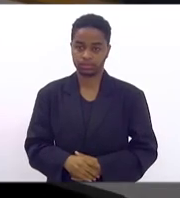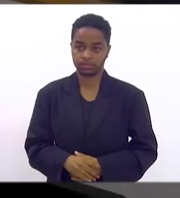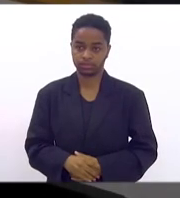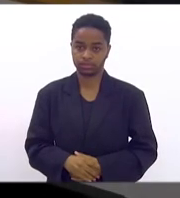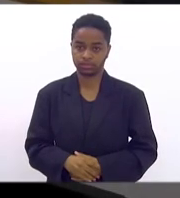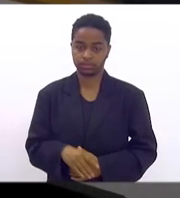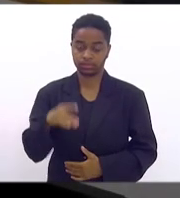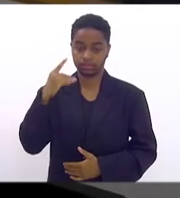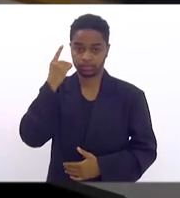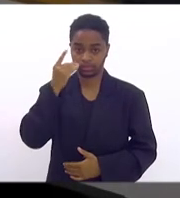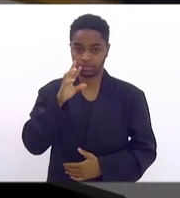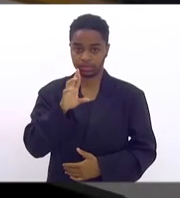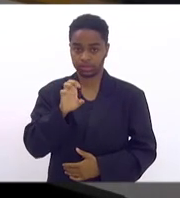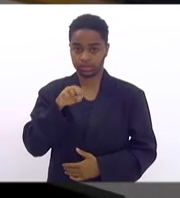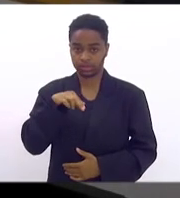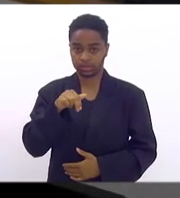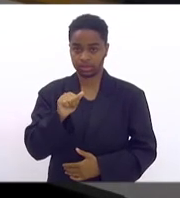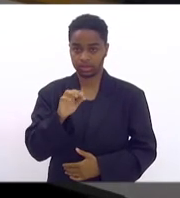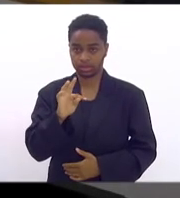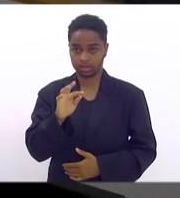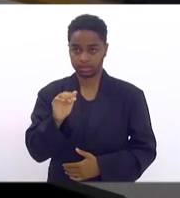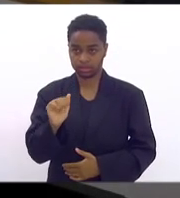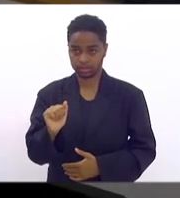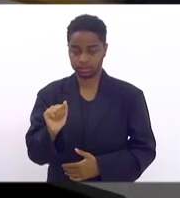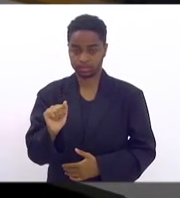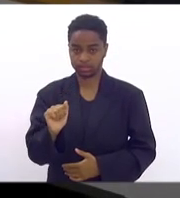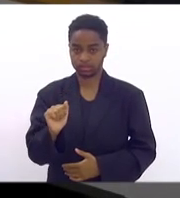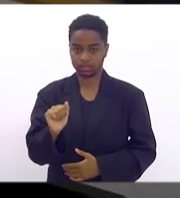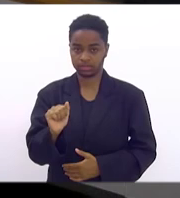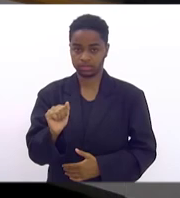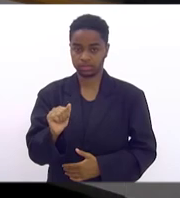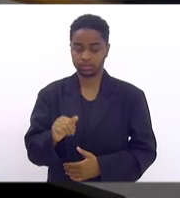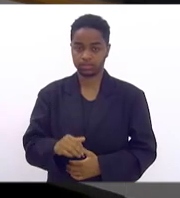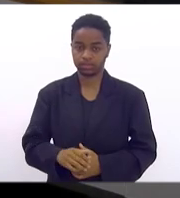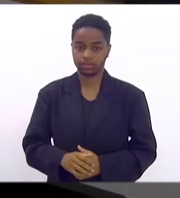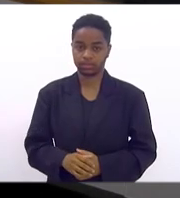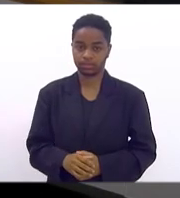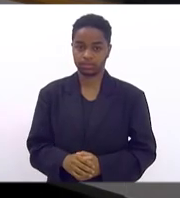Deputada Renata, uma vez que essas respostas